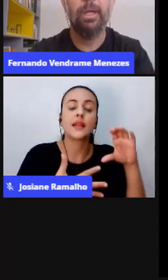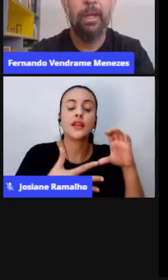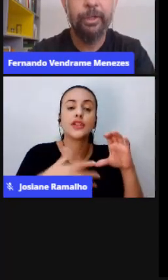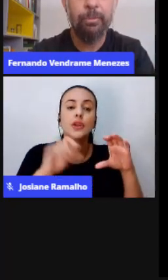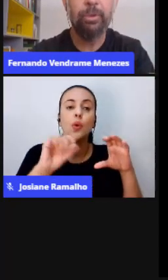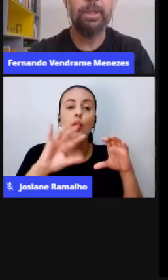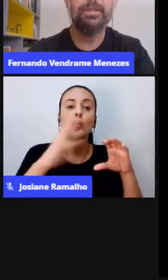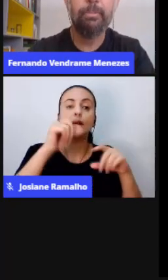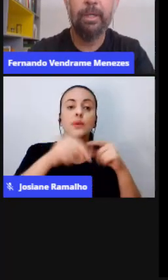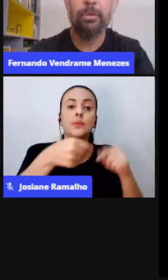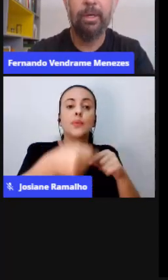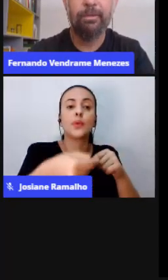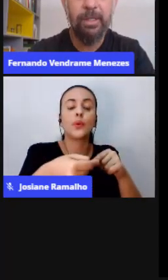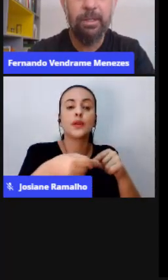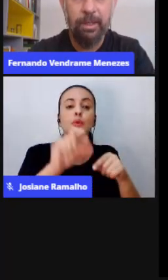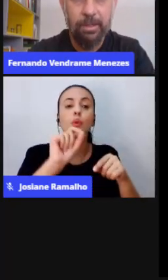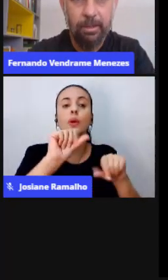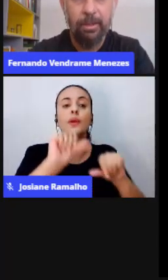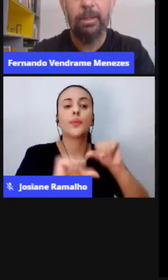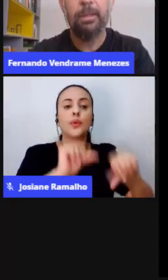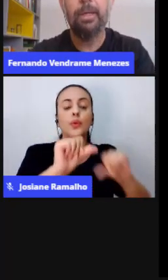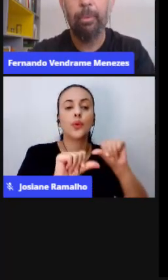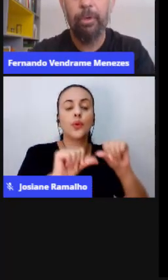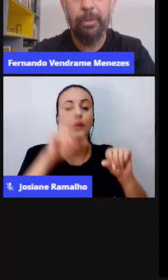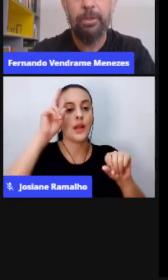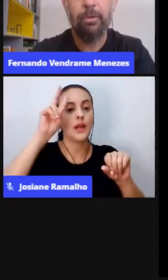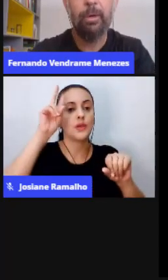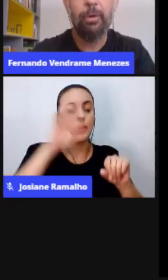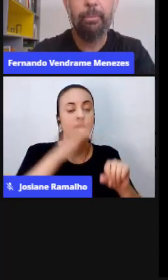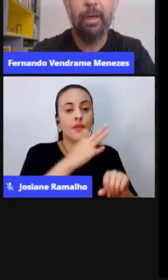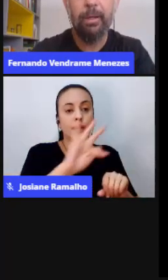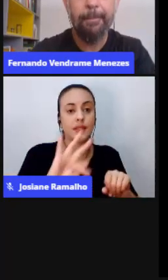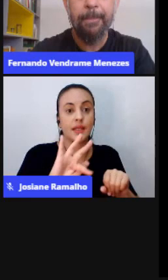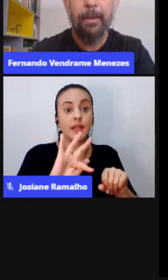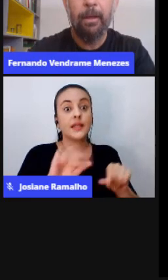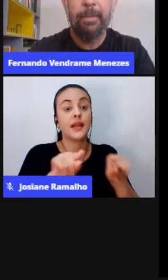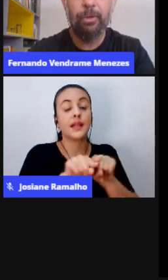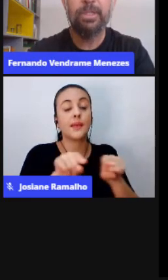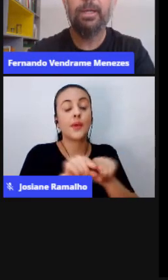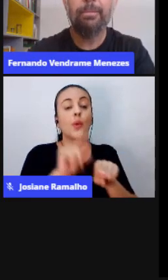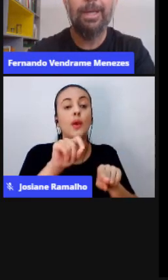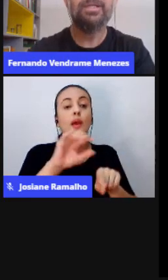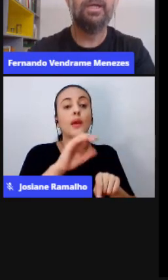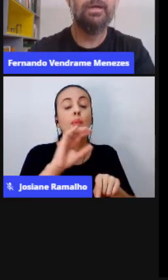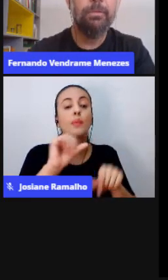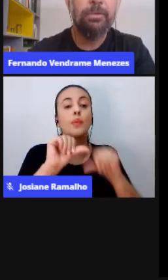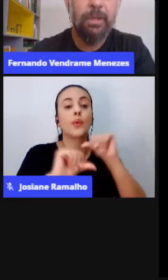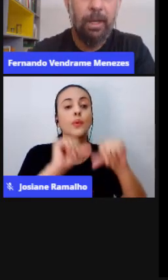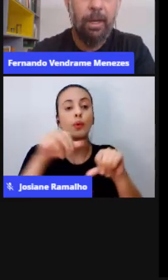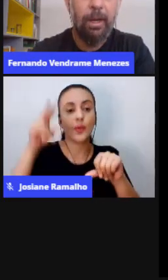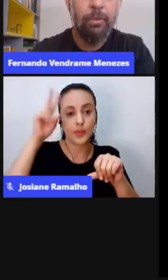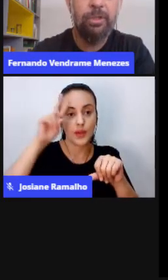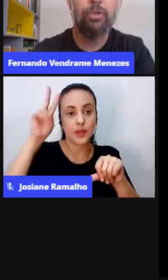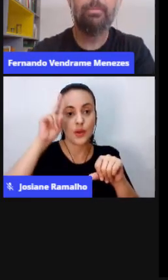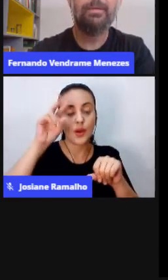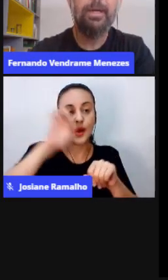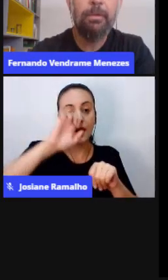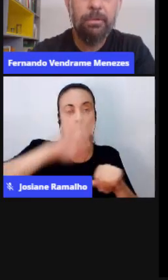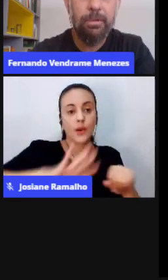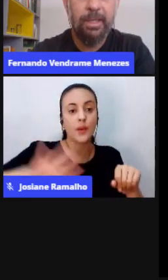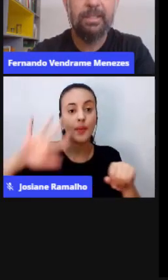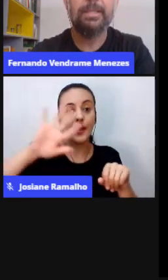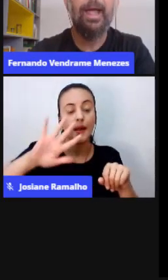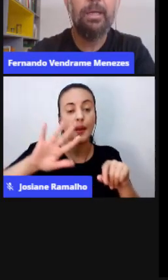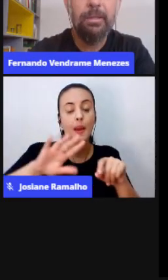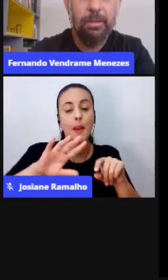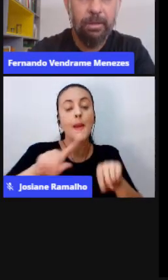trouxe de mudança para a história francesa e depois para a história europeia. Mas nós também temos os